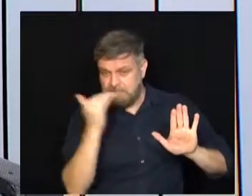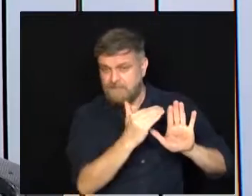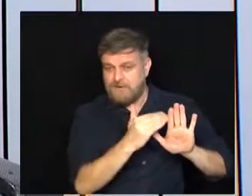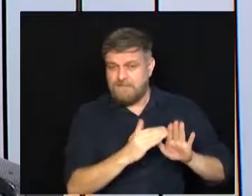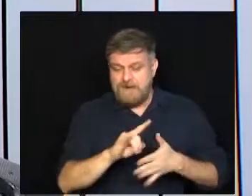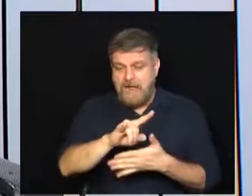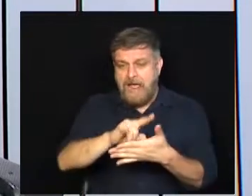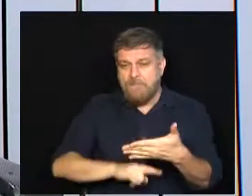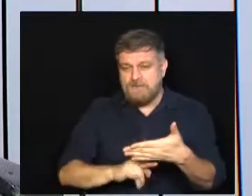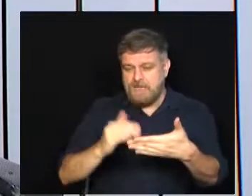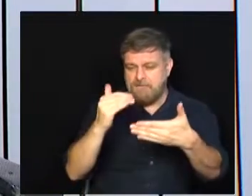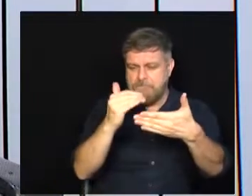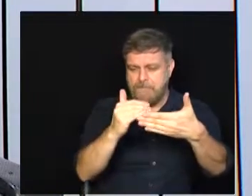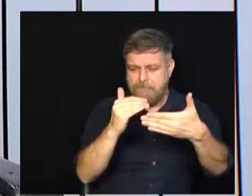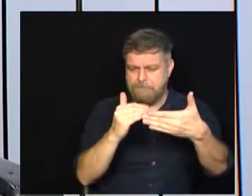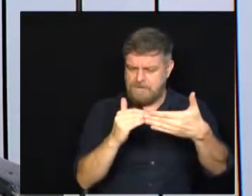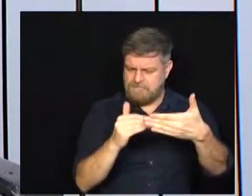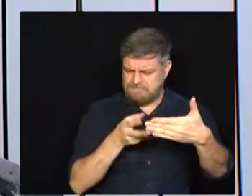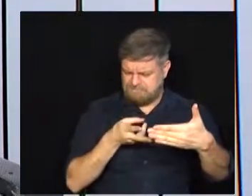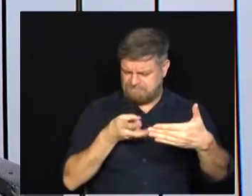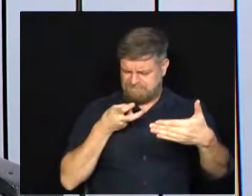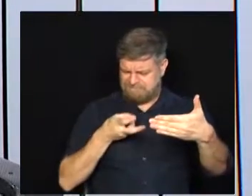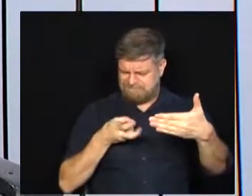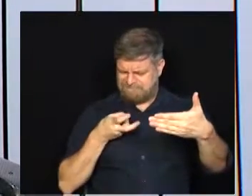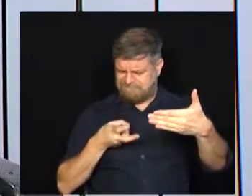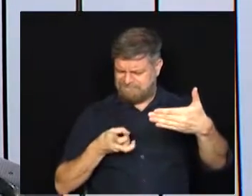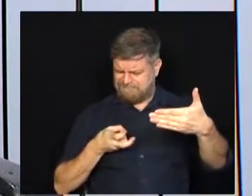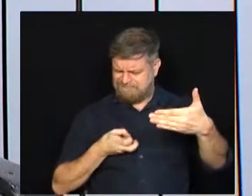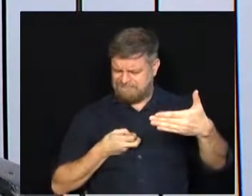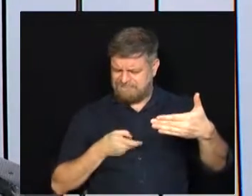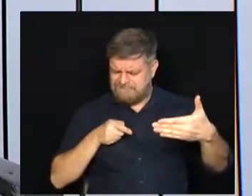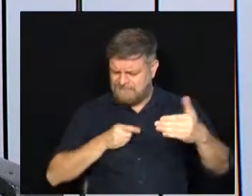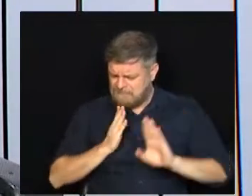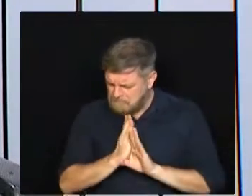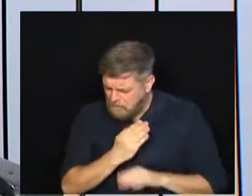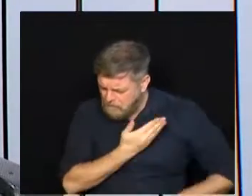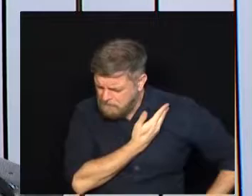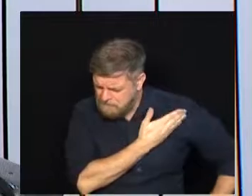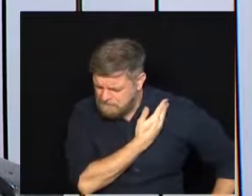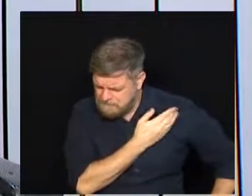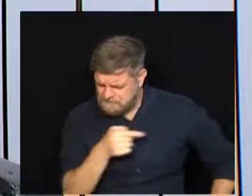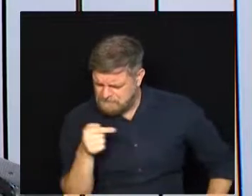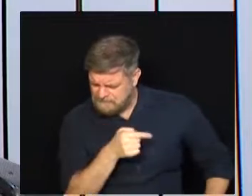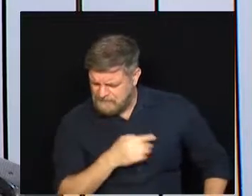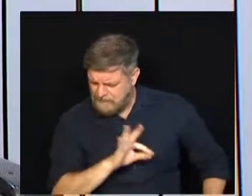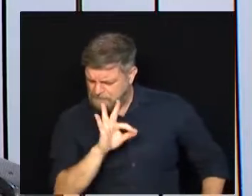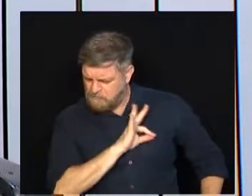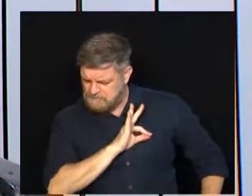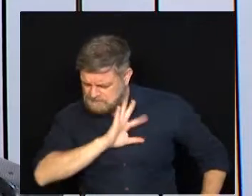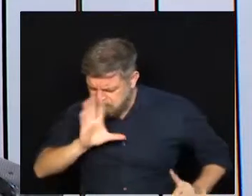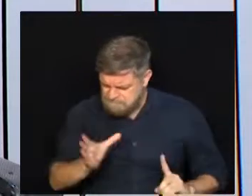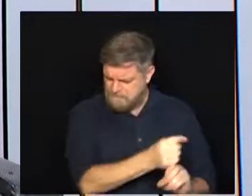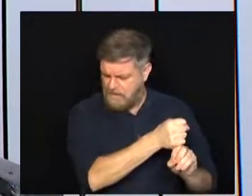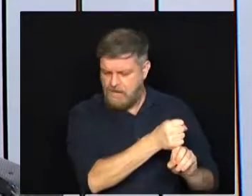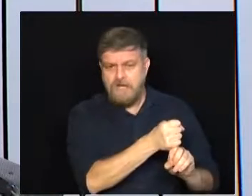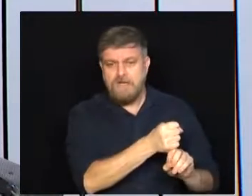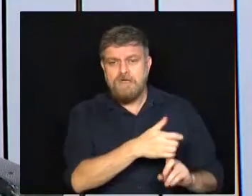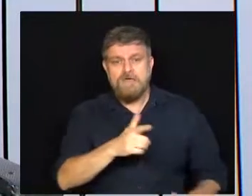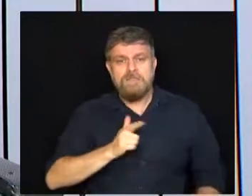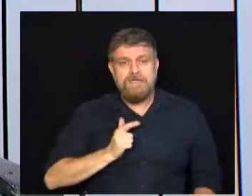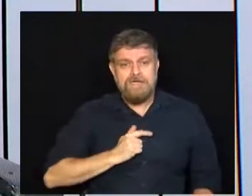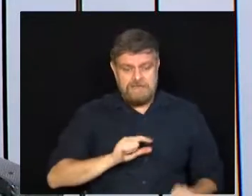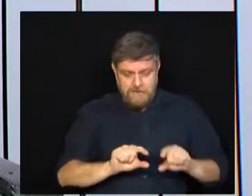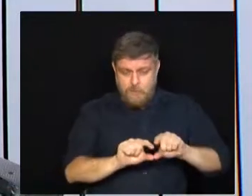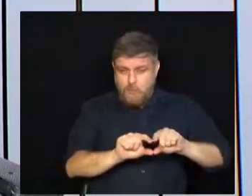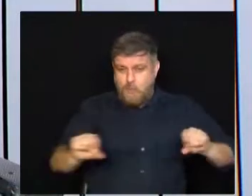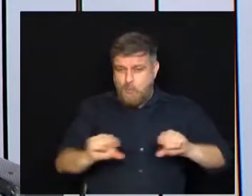vai desenrolando esses preconceitos, tratando tudo como caso de polícia, vereadora Paola. E na última linha